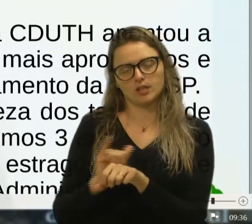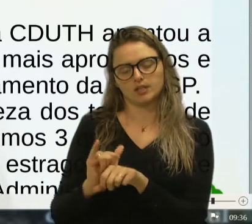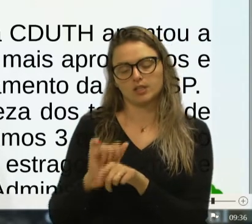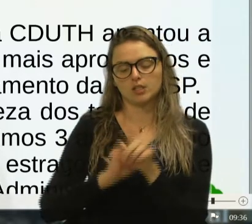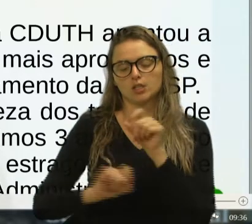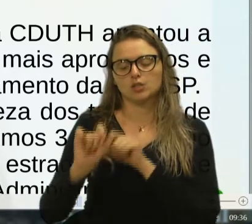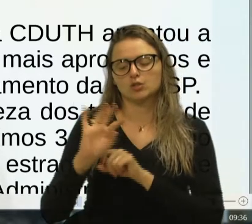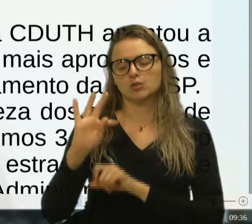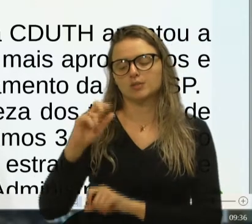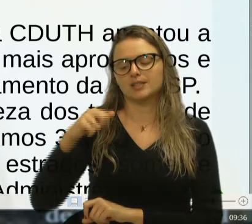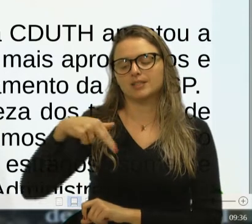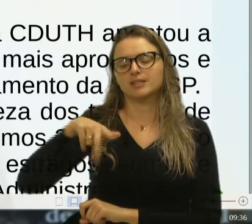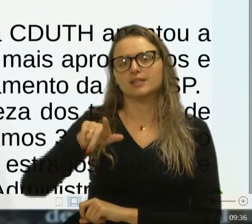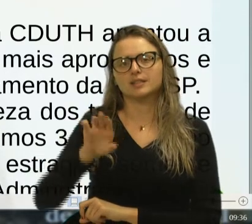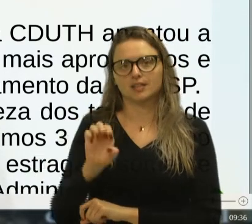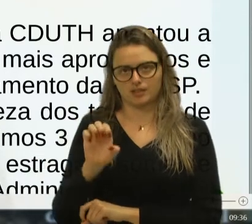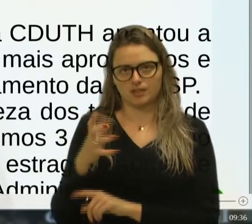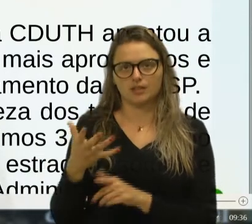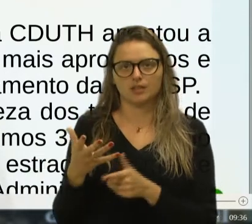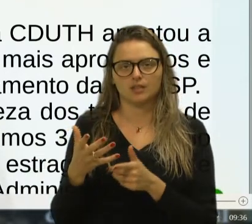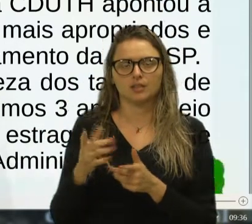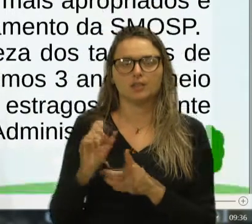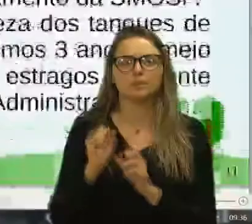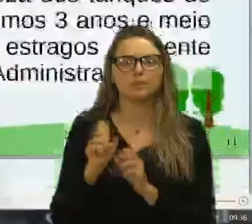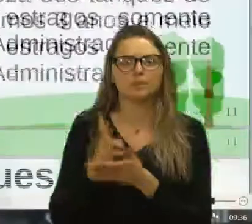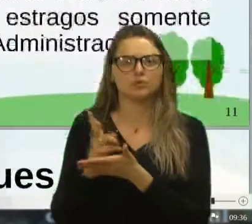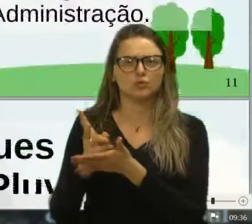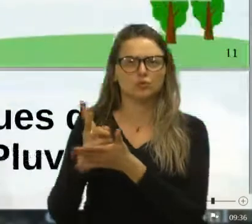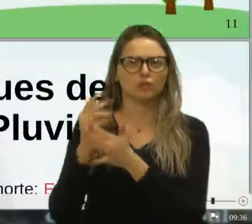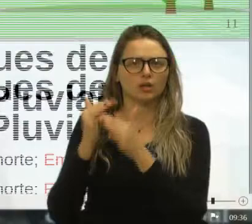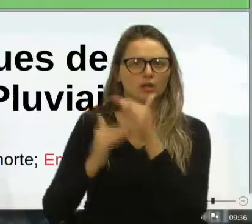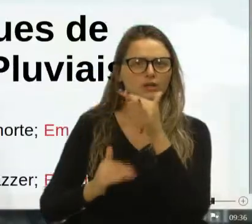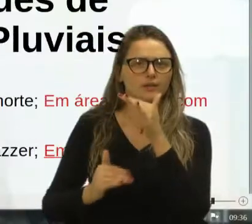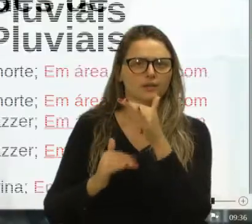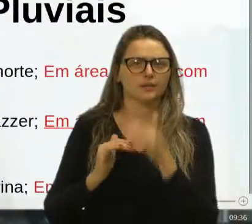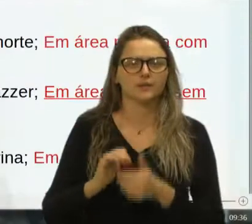de detenção. E se fala, pode seguir, tem os exemplos.